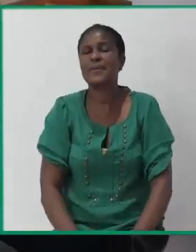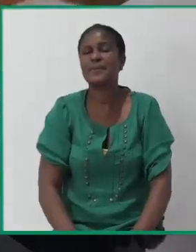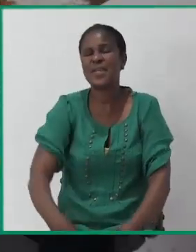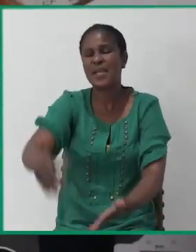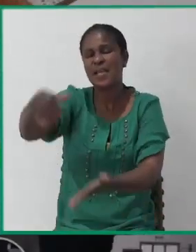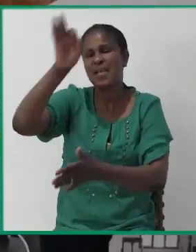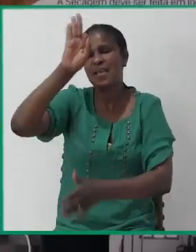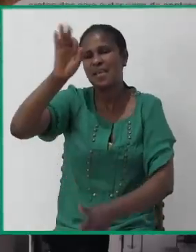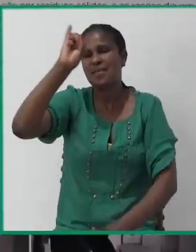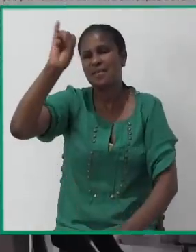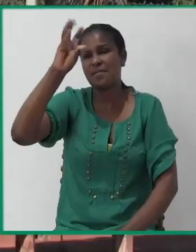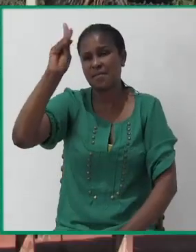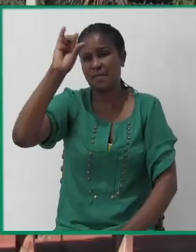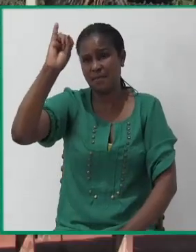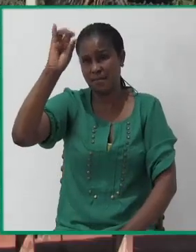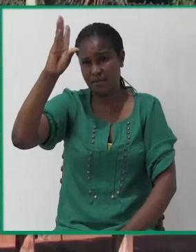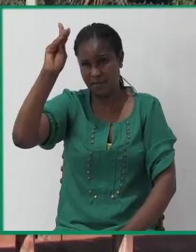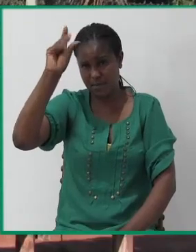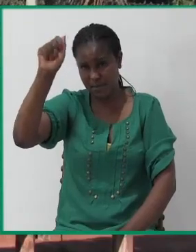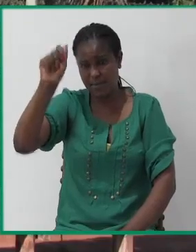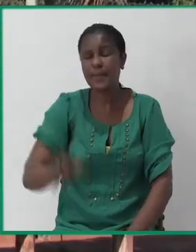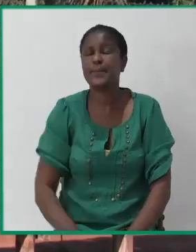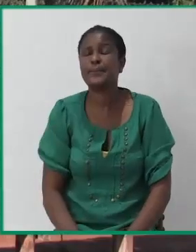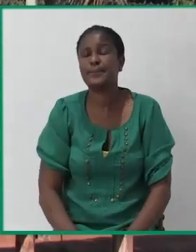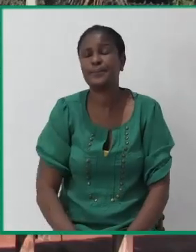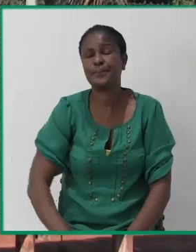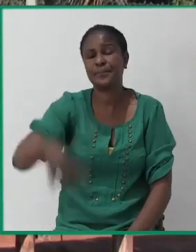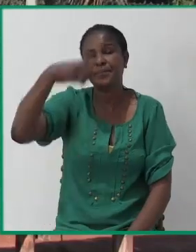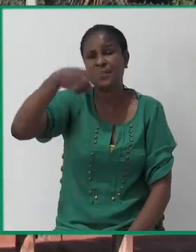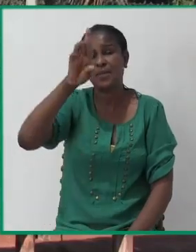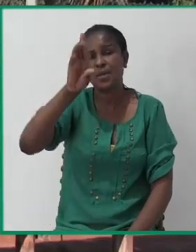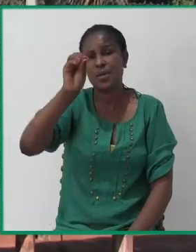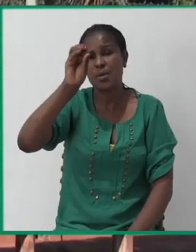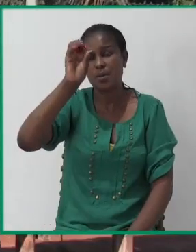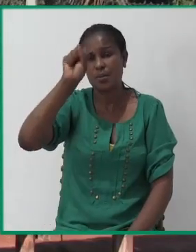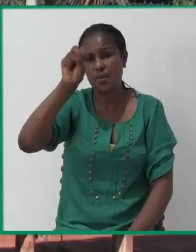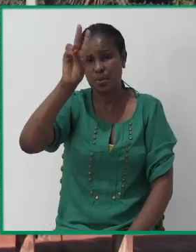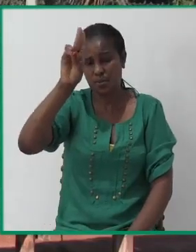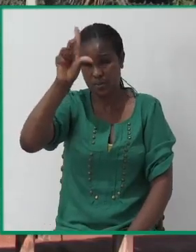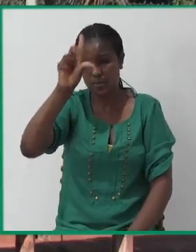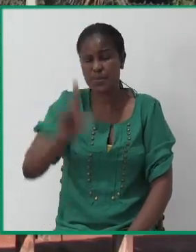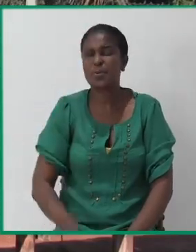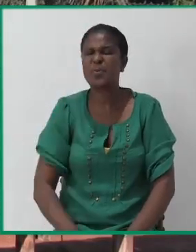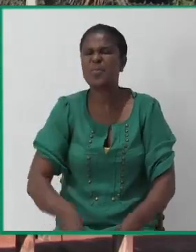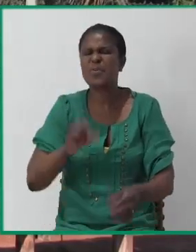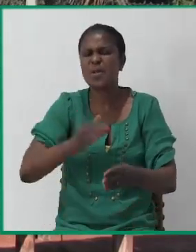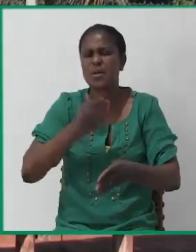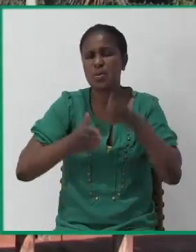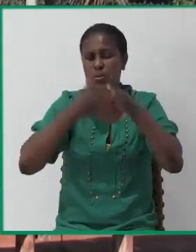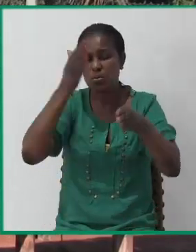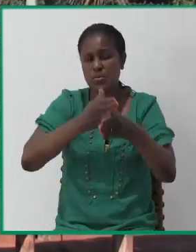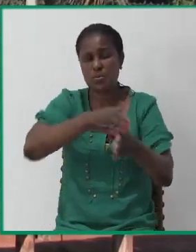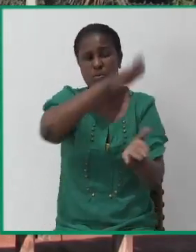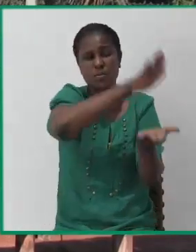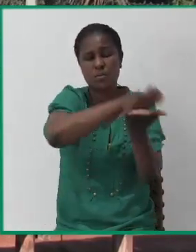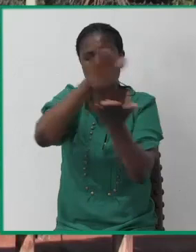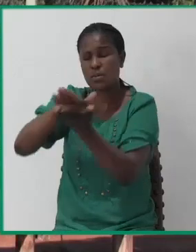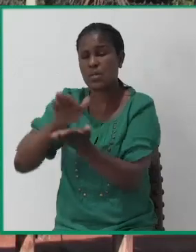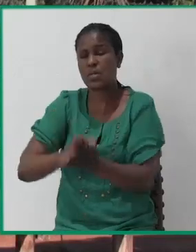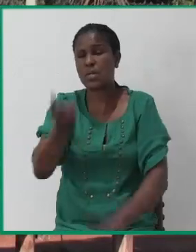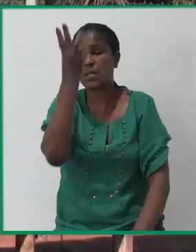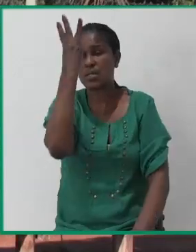Desenvolvimento Agrícola. O ProSul construiu algumas unidades de processamento, 3 unidades de processamento,